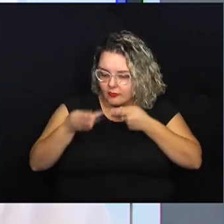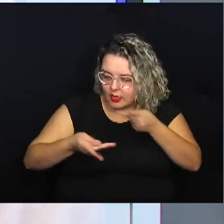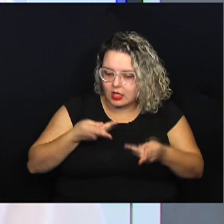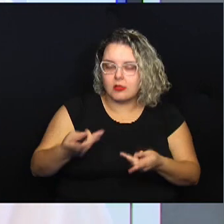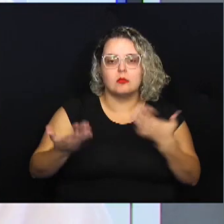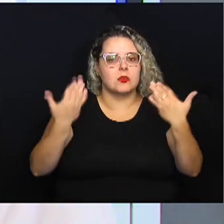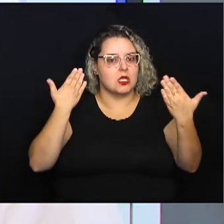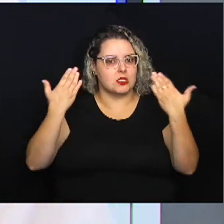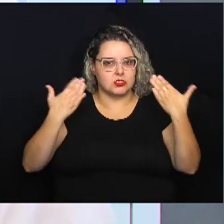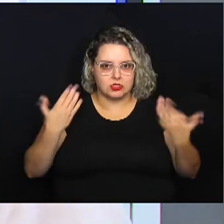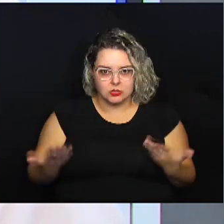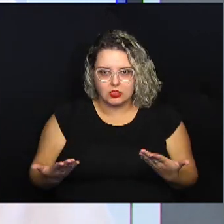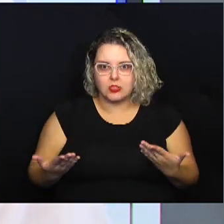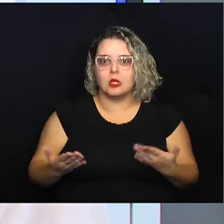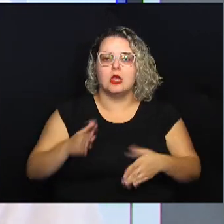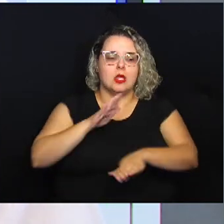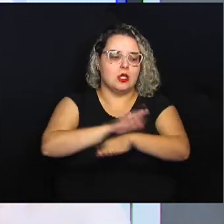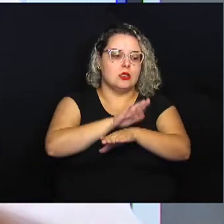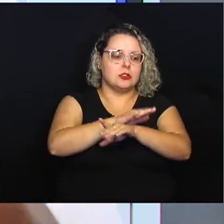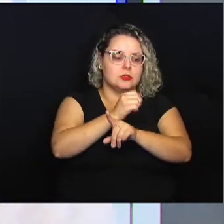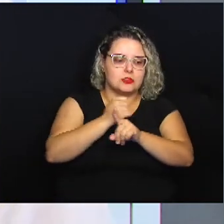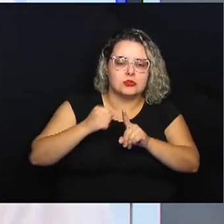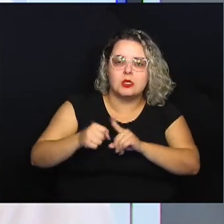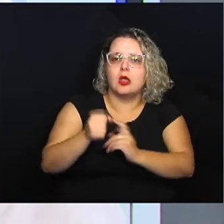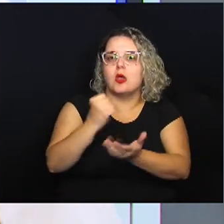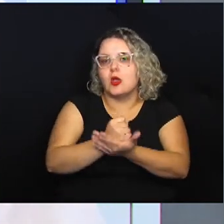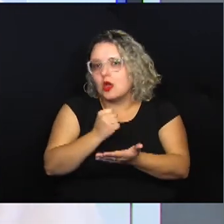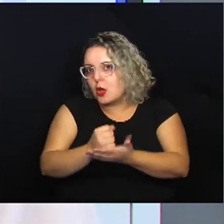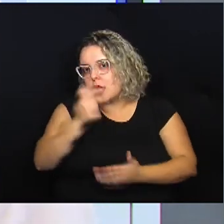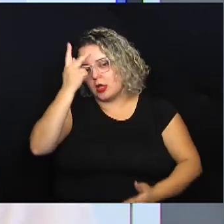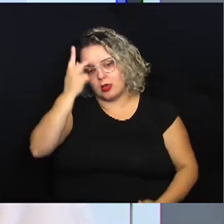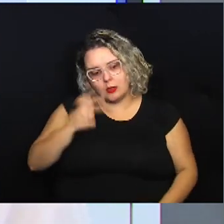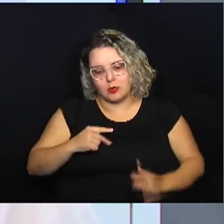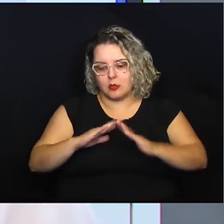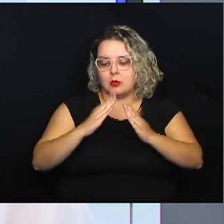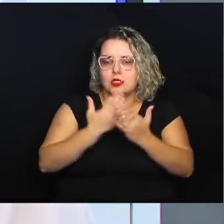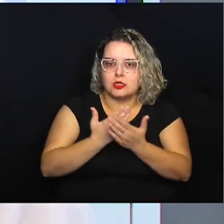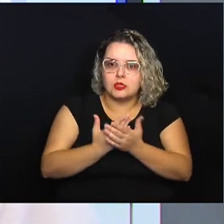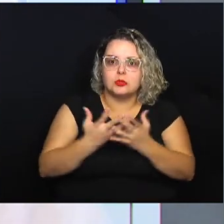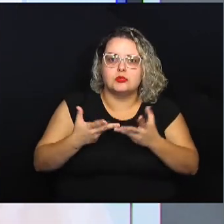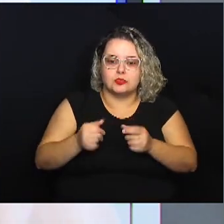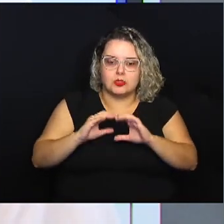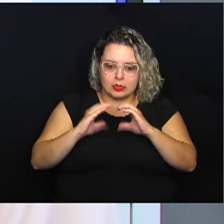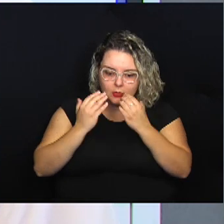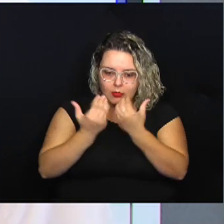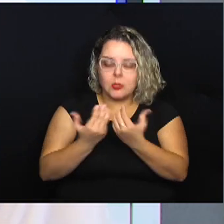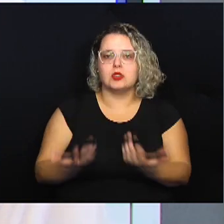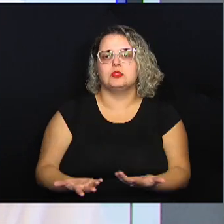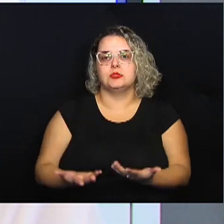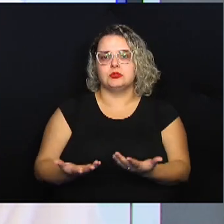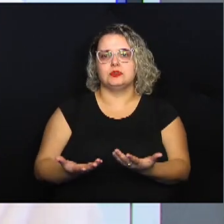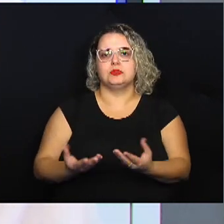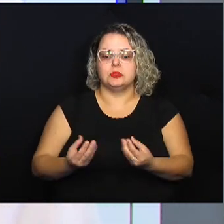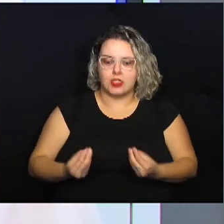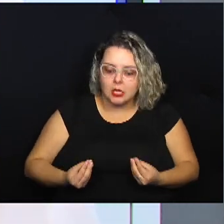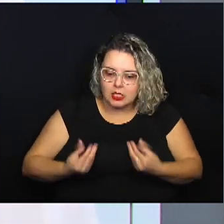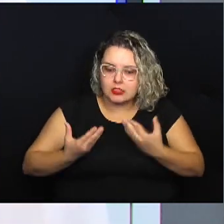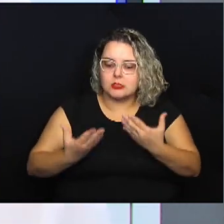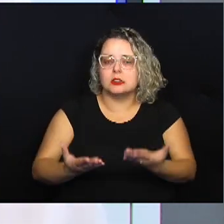psicólogos, assistentes sociais que vão ser contratados, a própria escola, com toda a comunidade. Ele vem trazendo, na